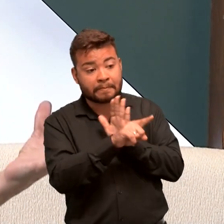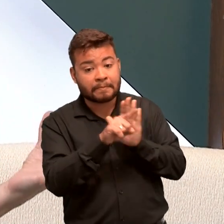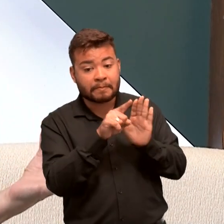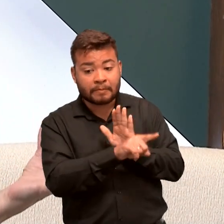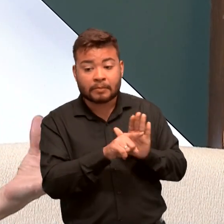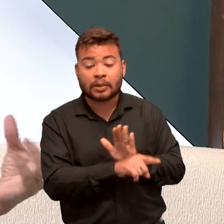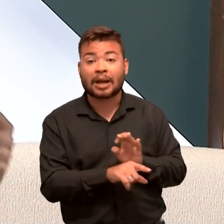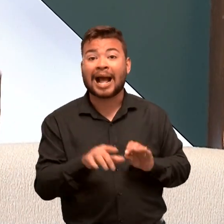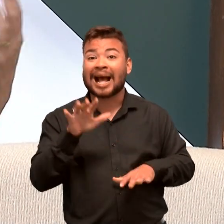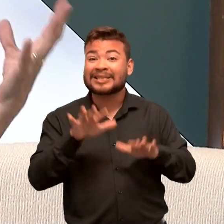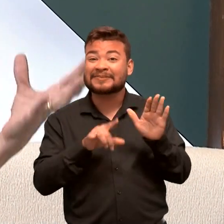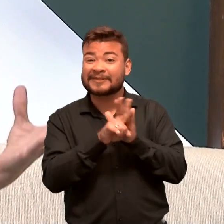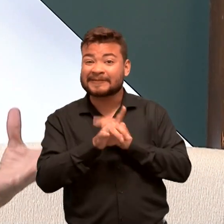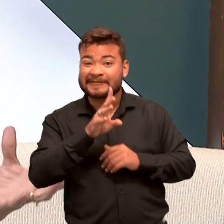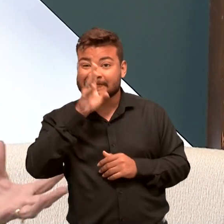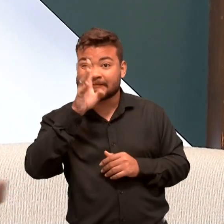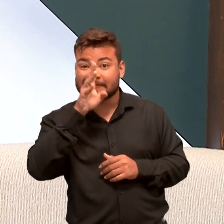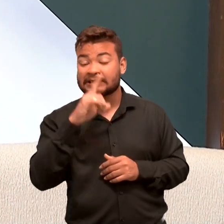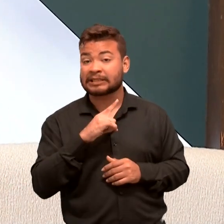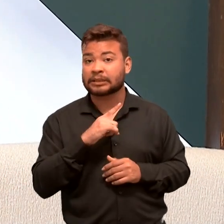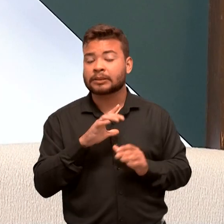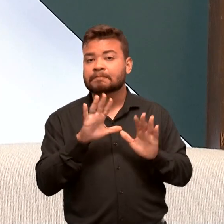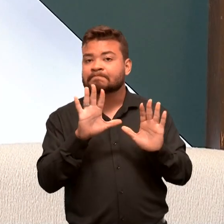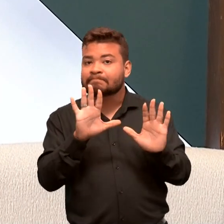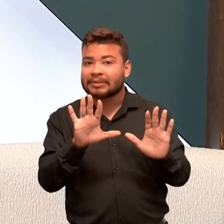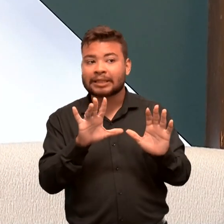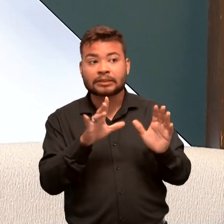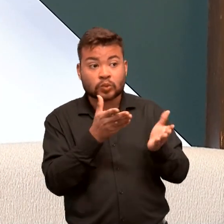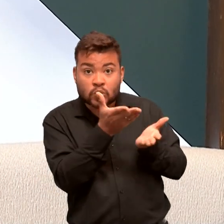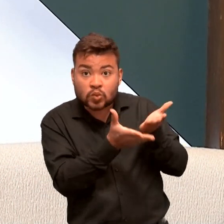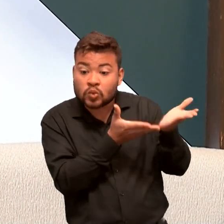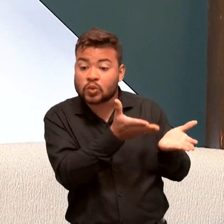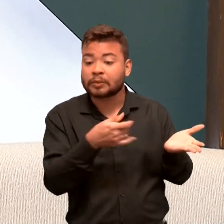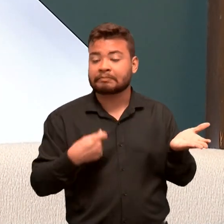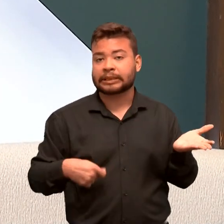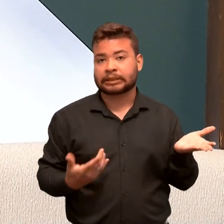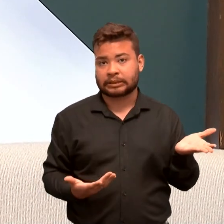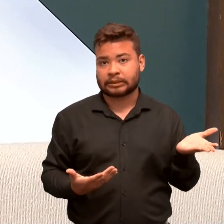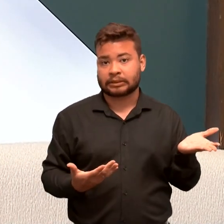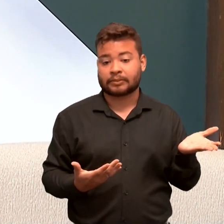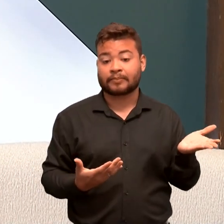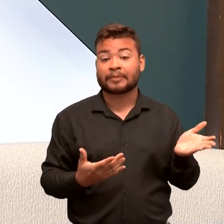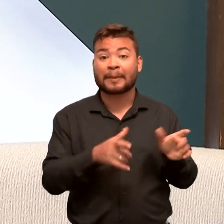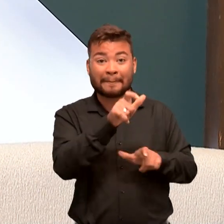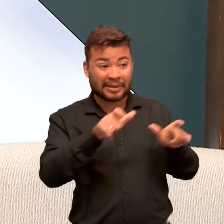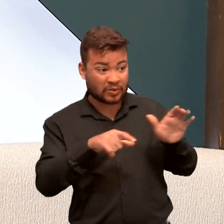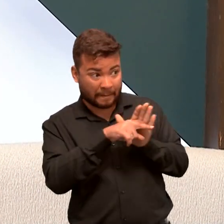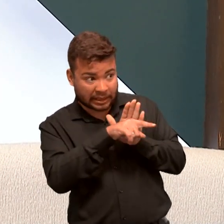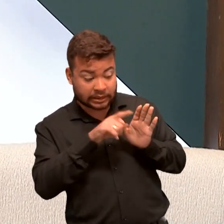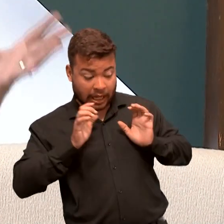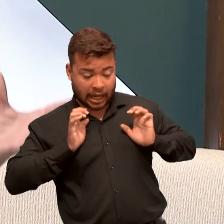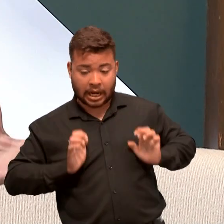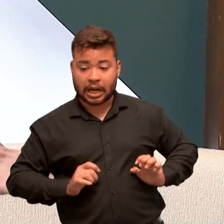ser invasivas, mas ele está cuidando dessa pessoa. Então, a ética em pesquisa com pessoas é a